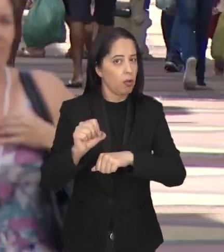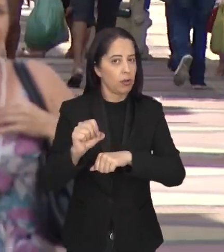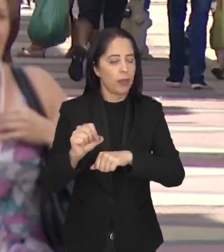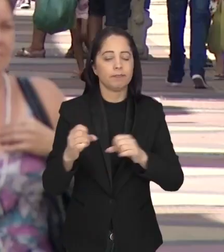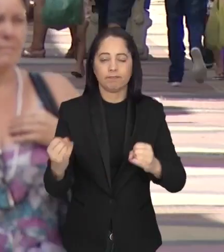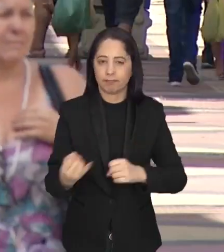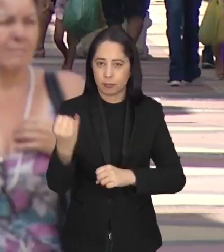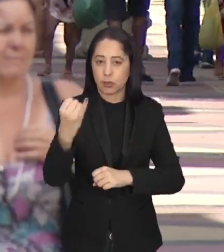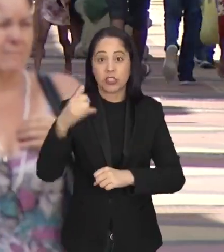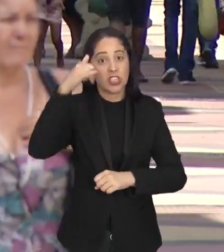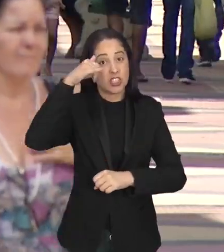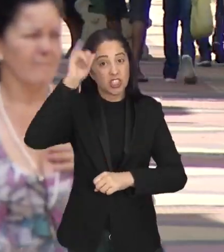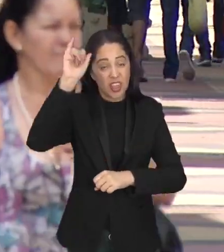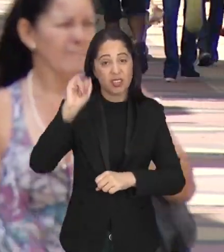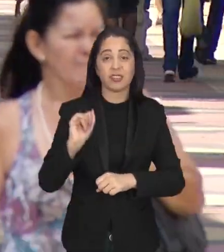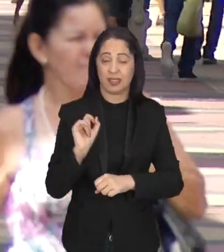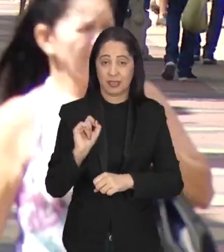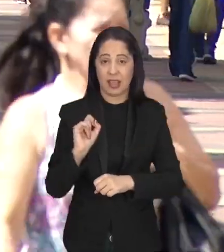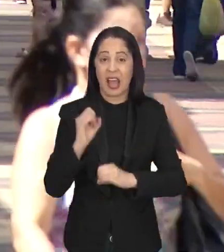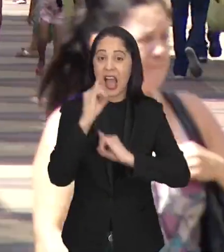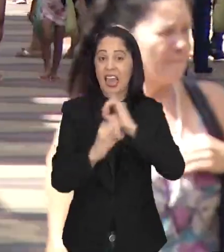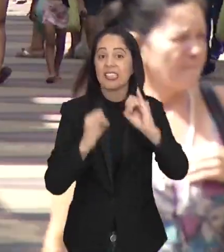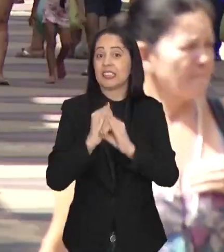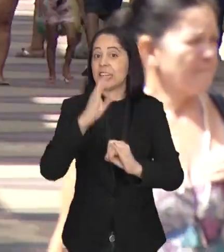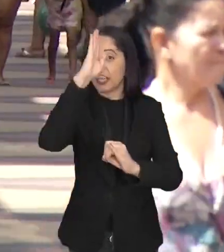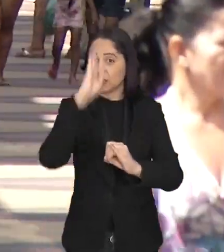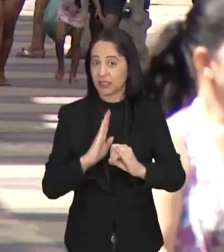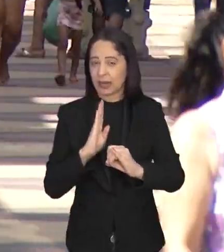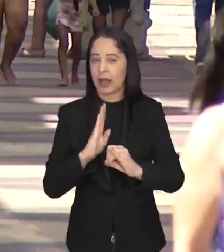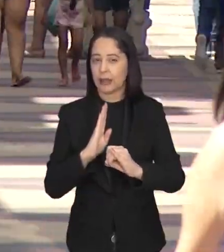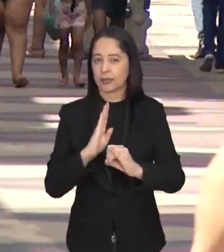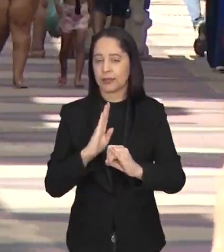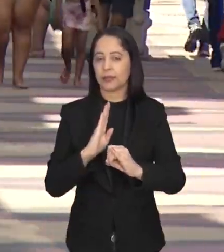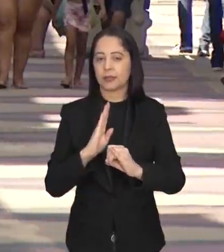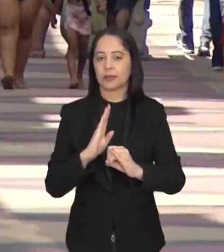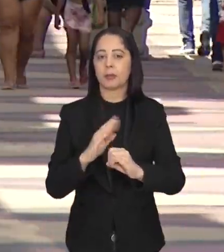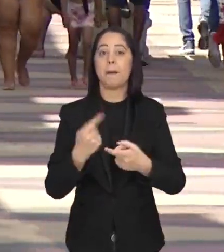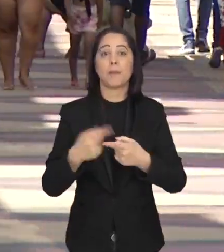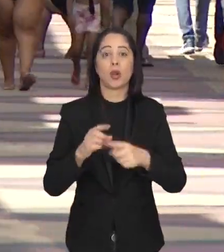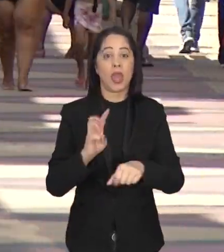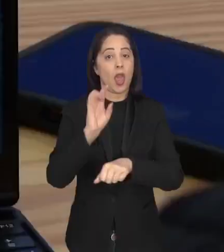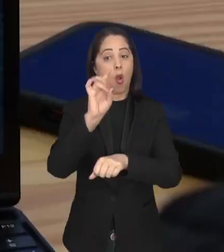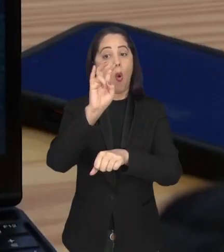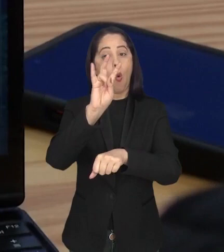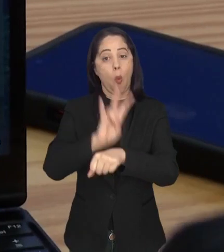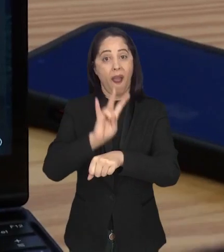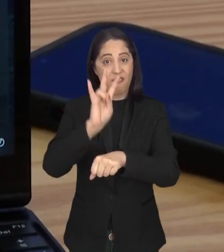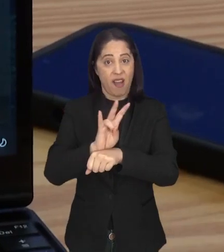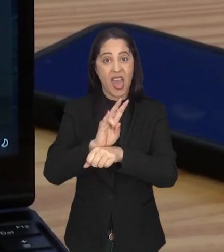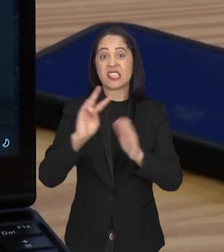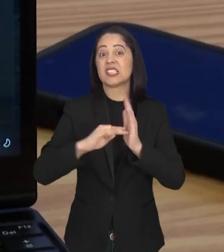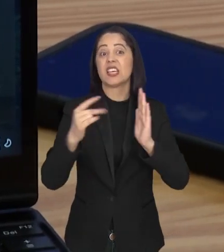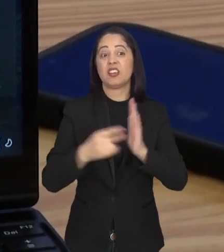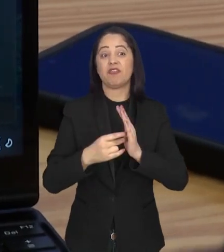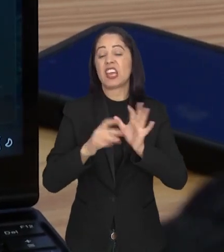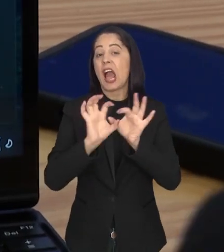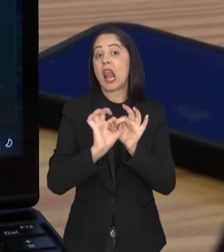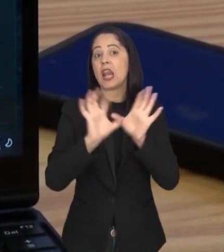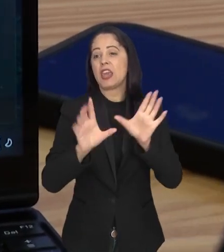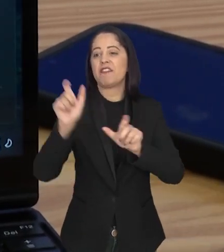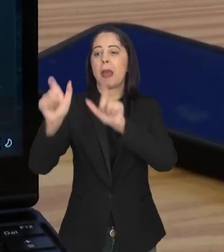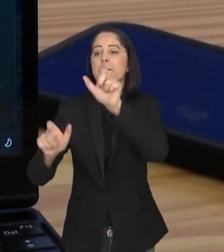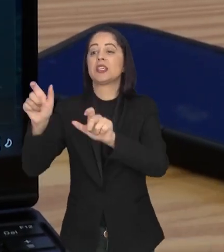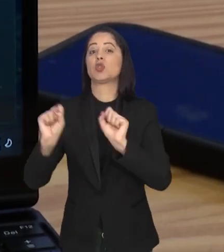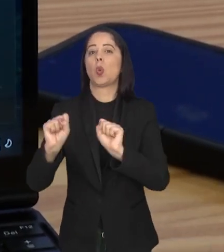ser porta de entrada desses crimes é evitar a internet gratuita de estabelecimentos públicos, porque o Wi-Fi significa que